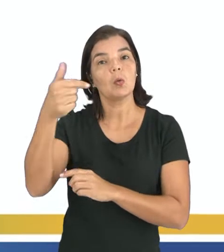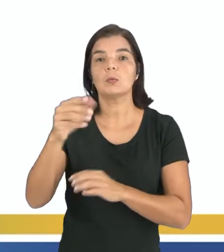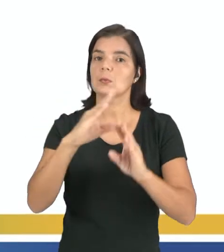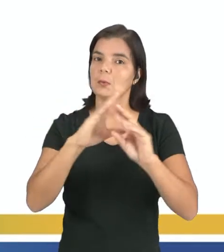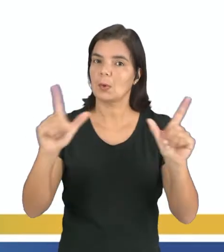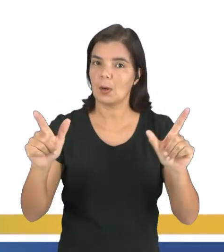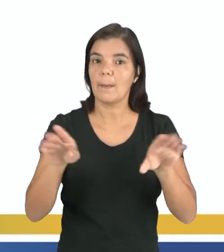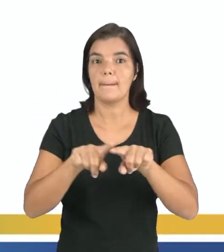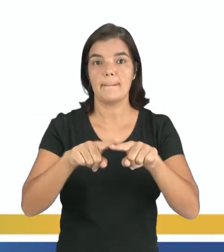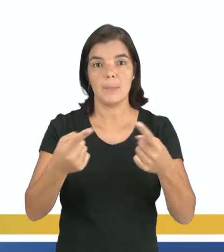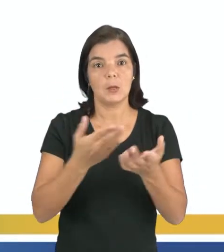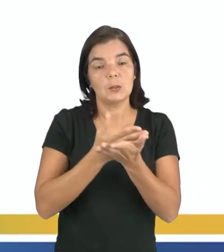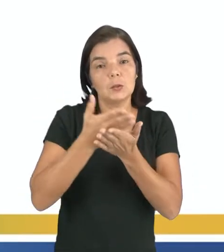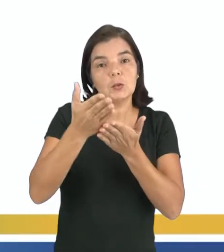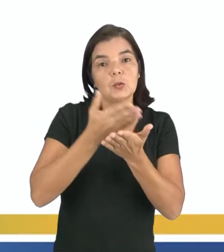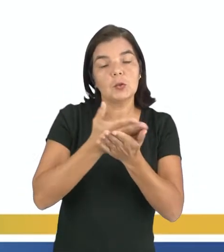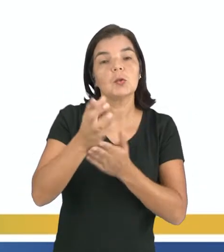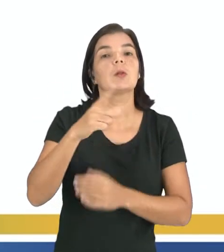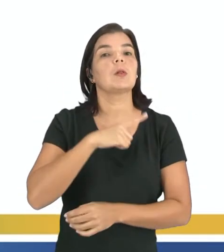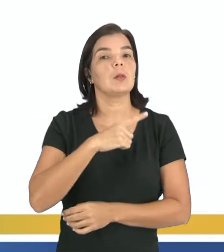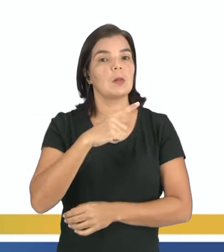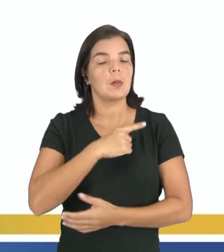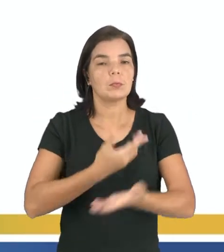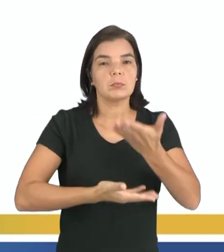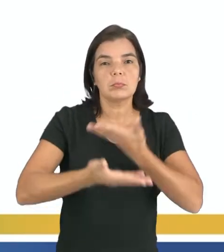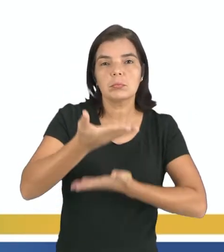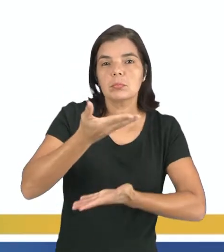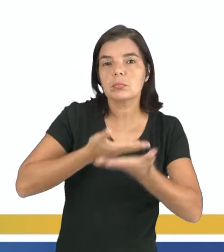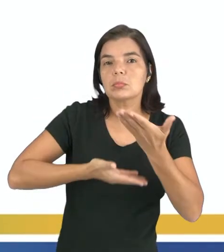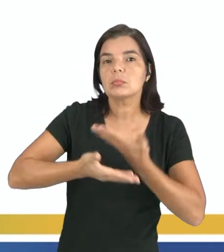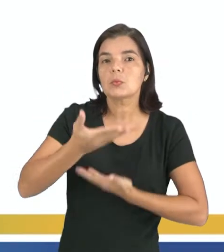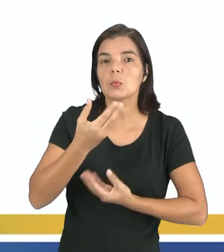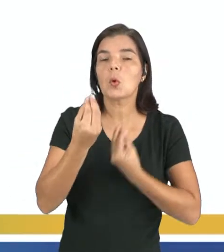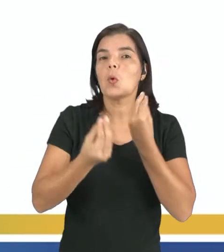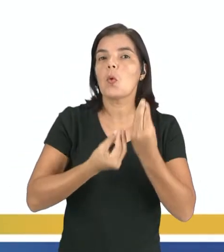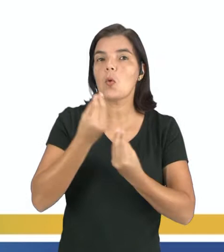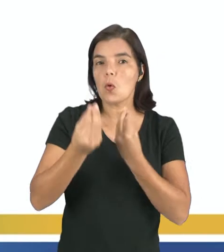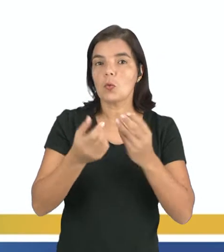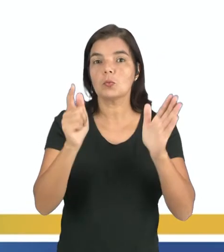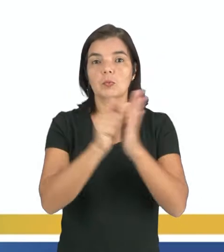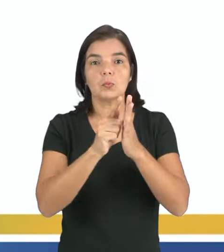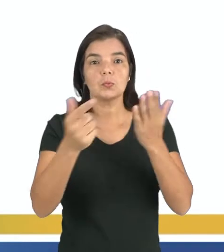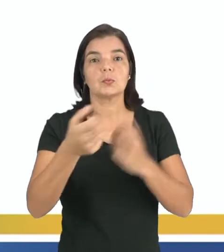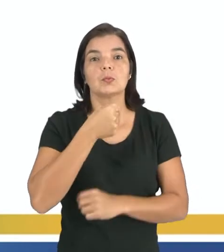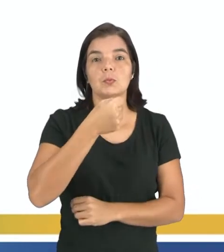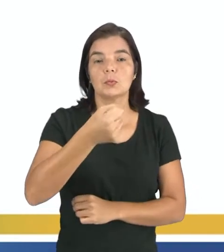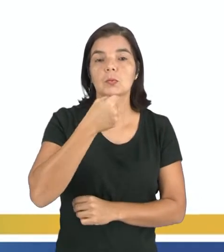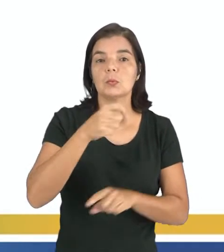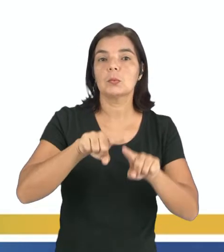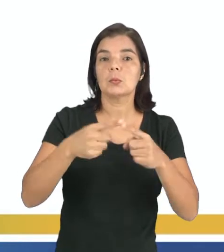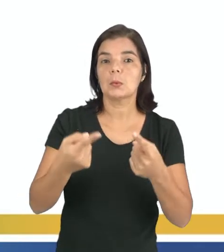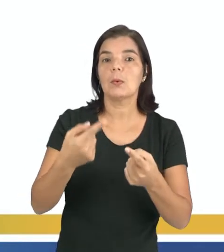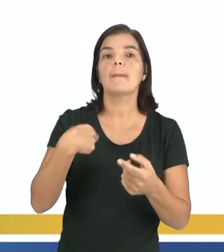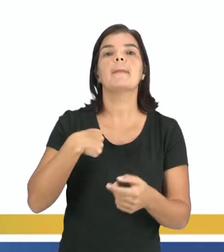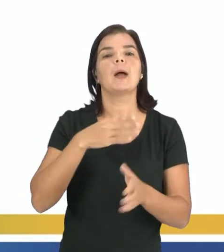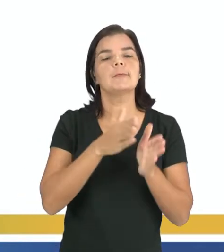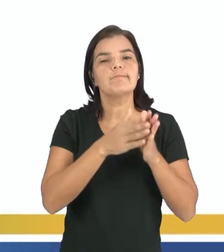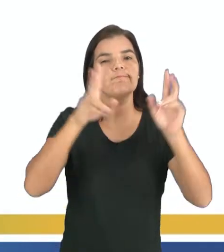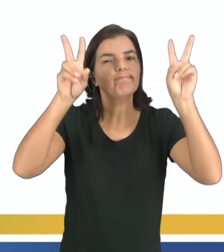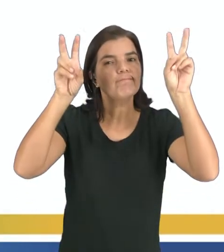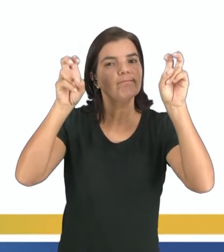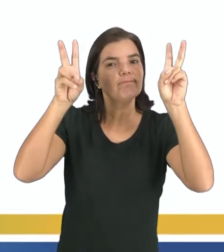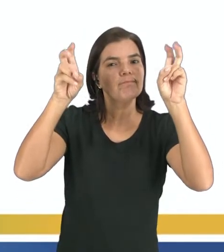claro, mas inicialmente ela tem essa relação com as esferas jornalísticas. Então, parte-se de um